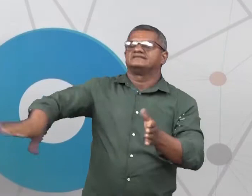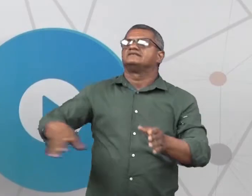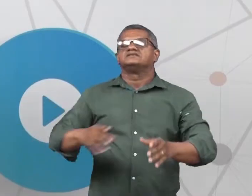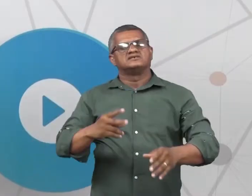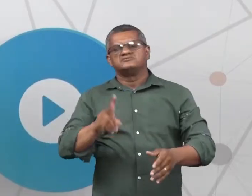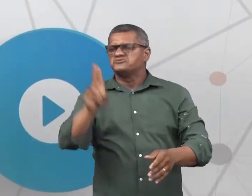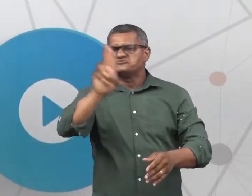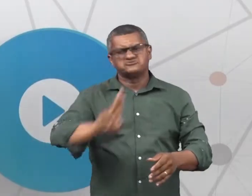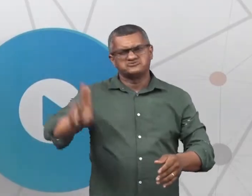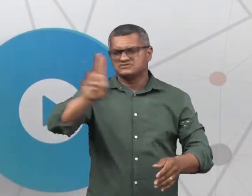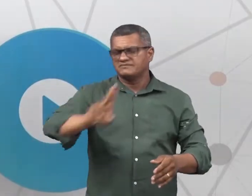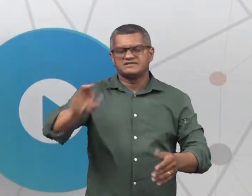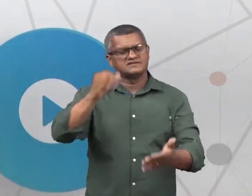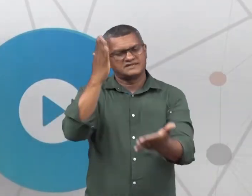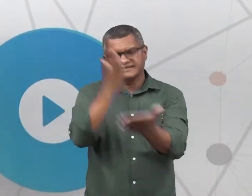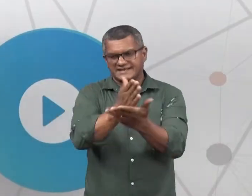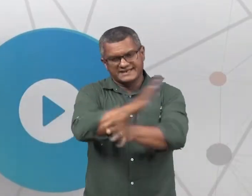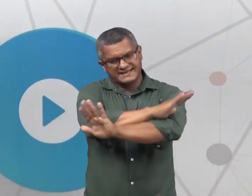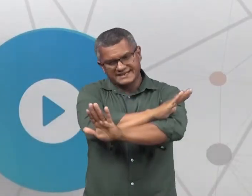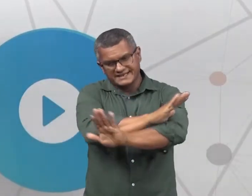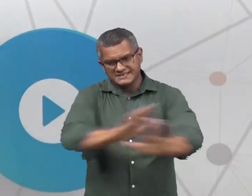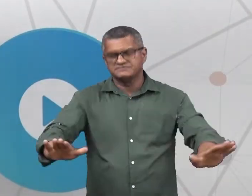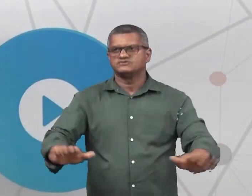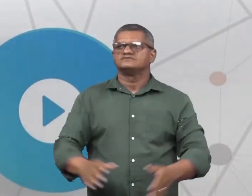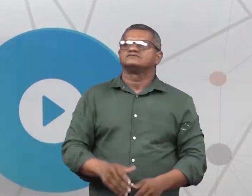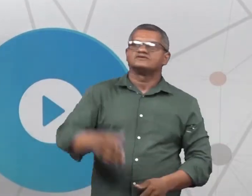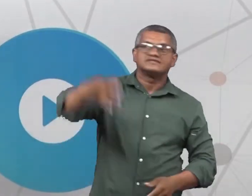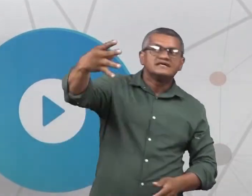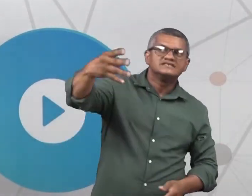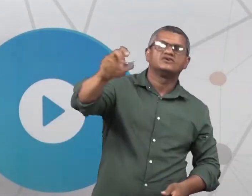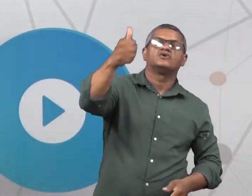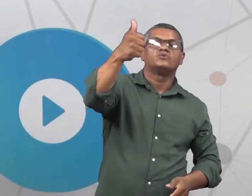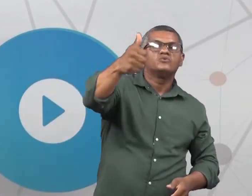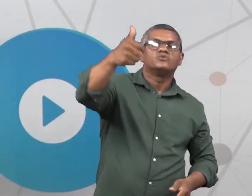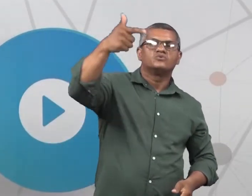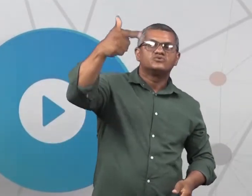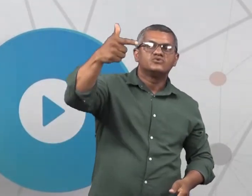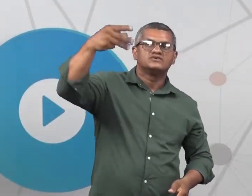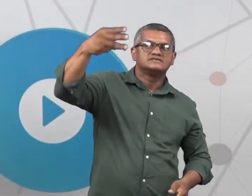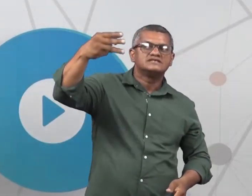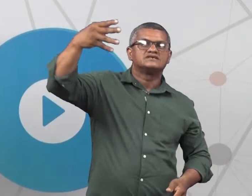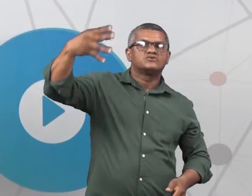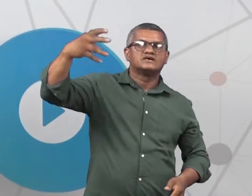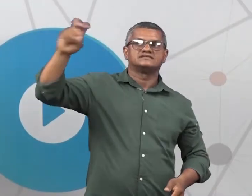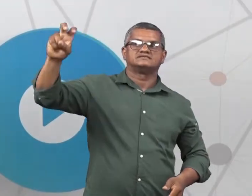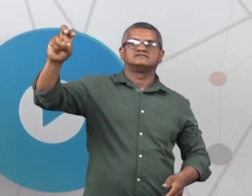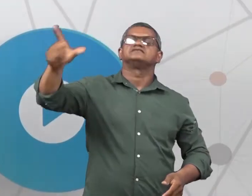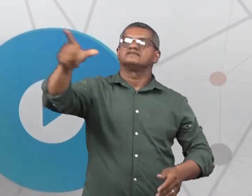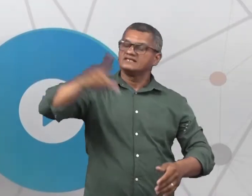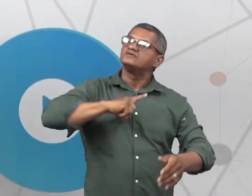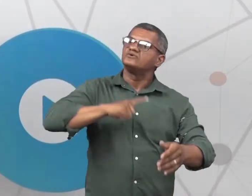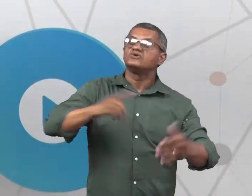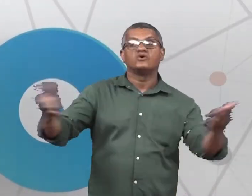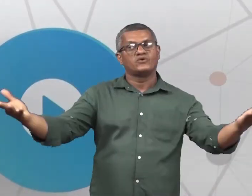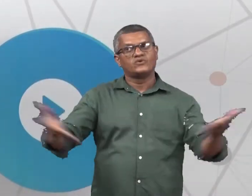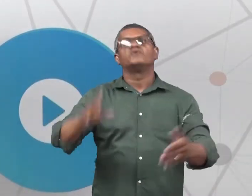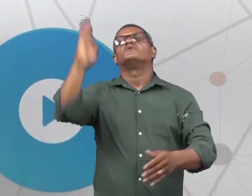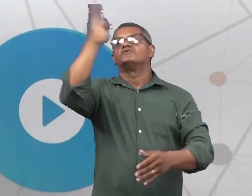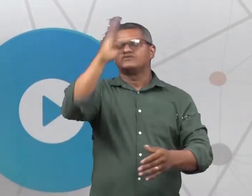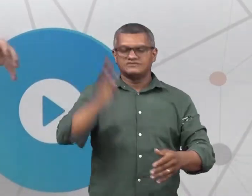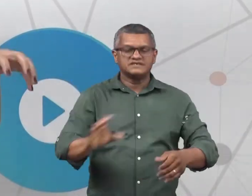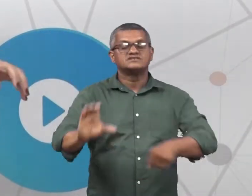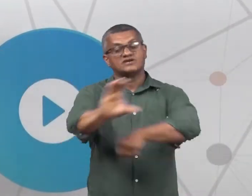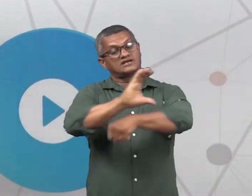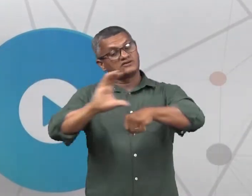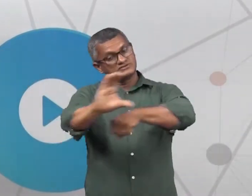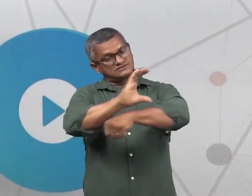vai retirar a eficácia da lei. Então, essas são as formas de participação que nós temos hoje no